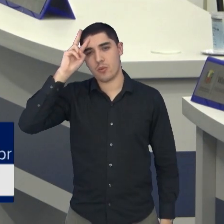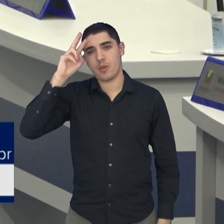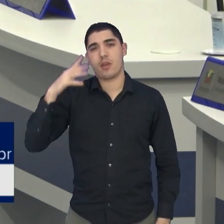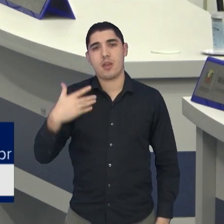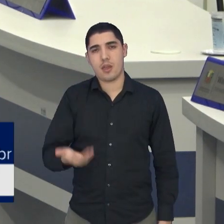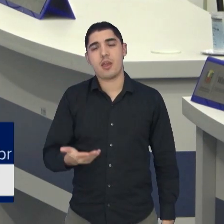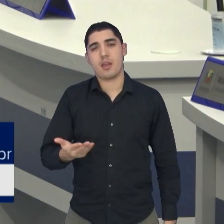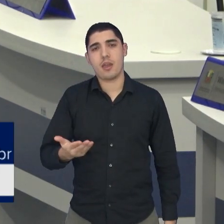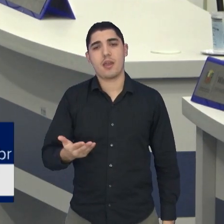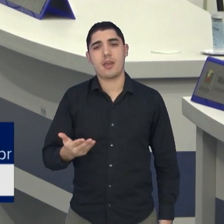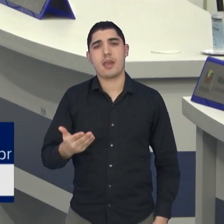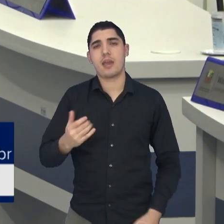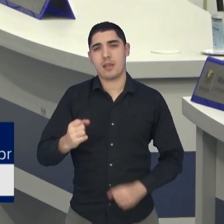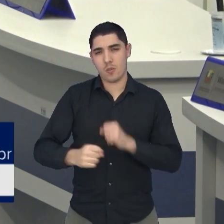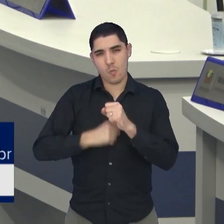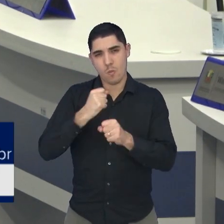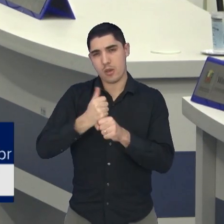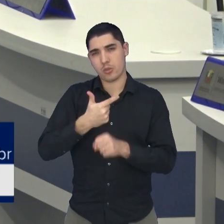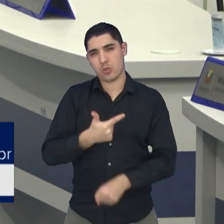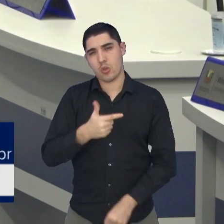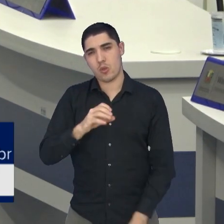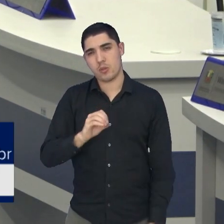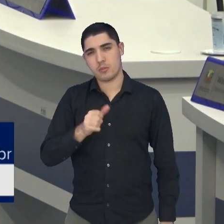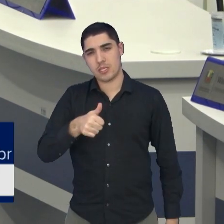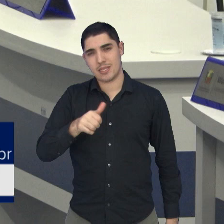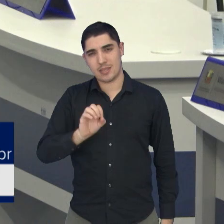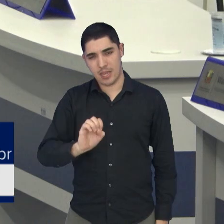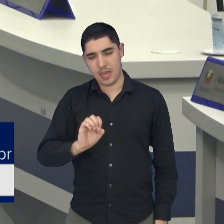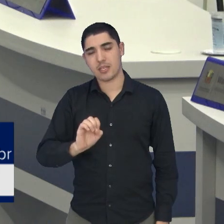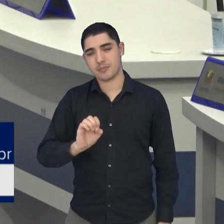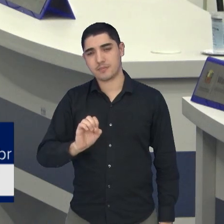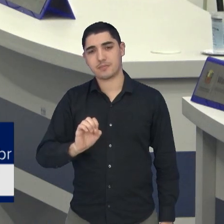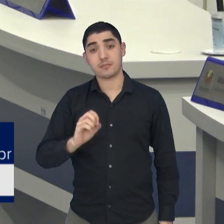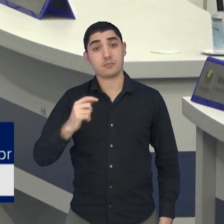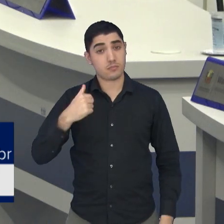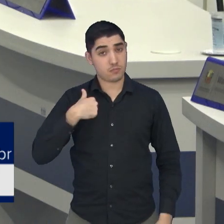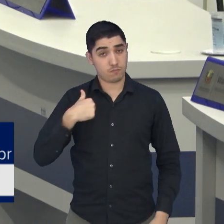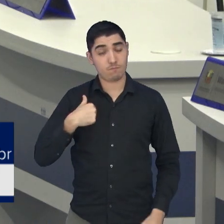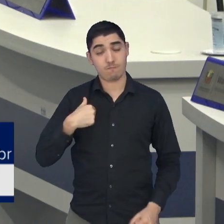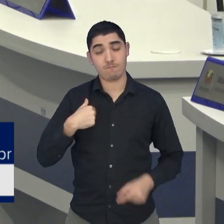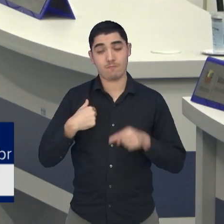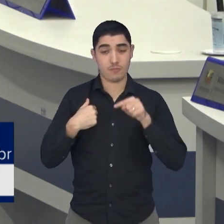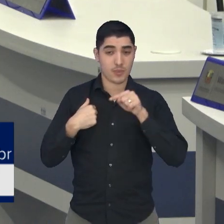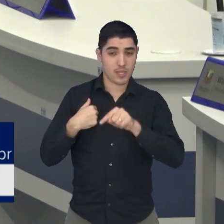do saneamento de 2010, né? Que eu fui contra